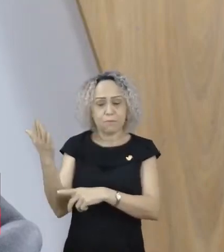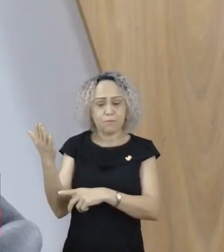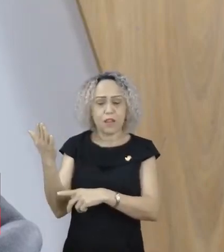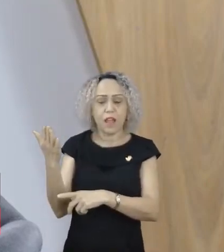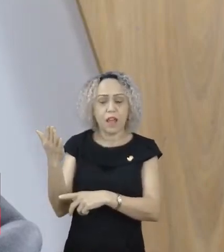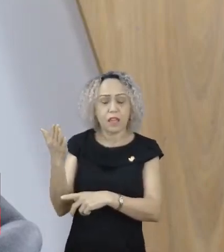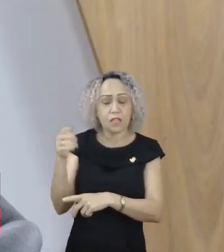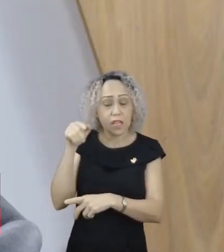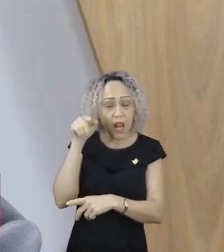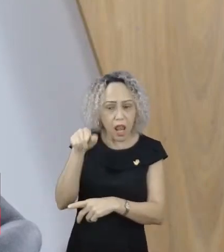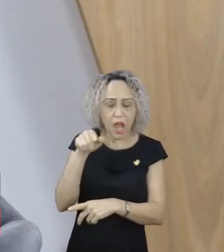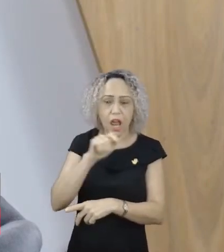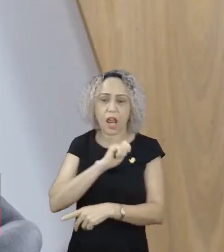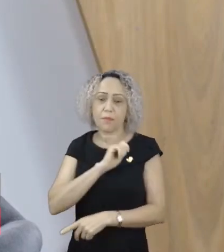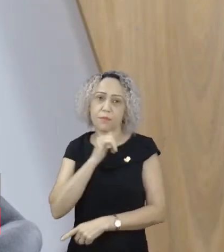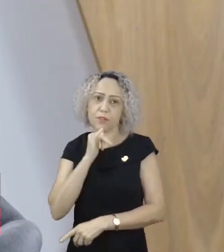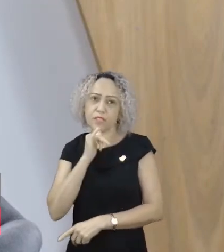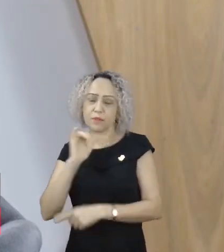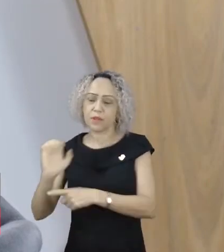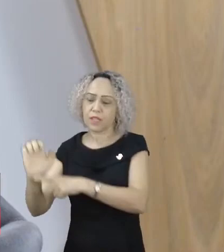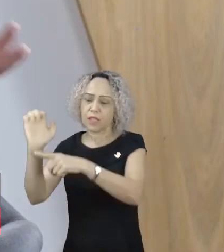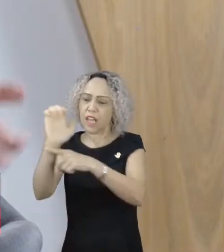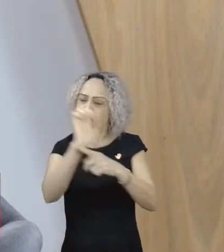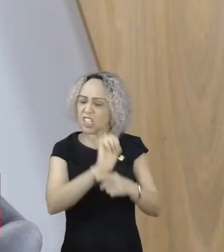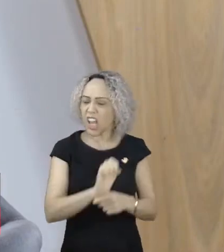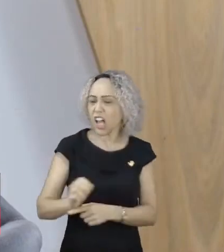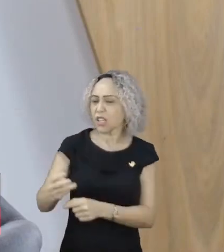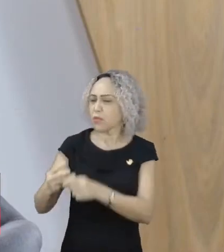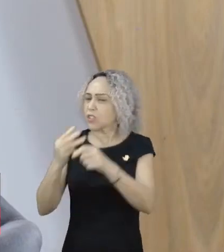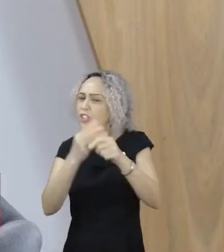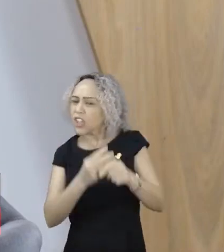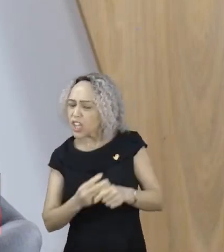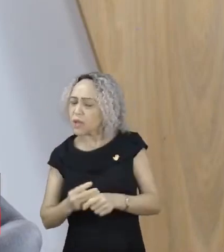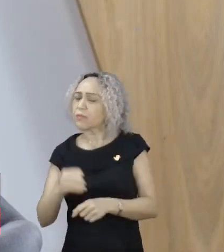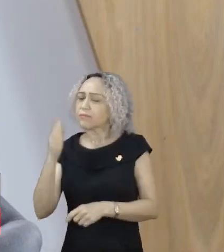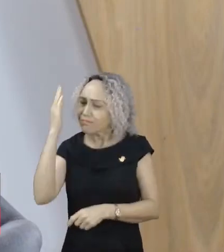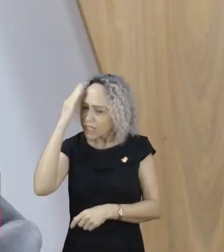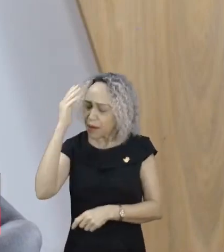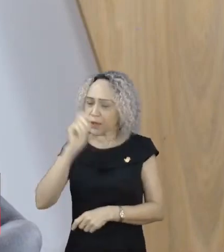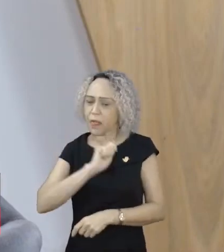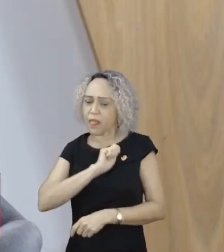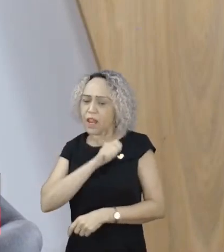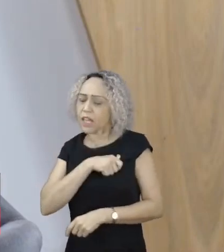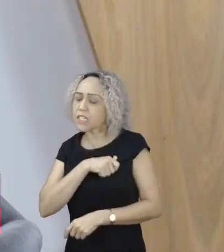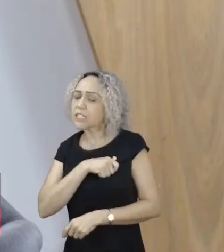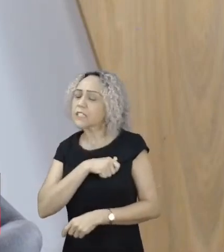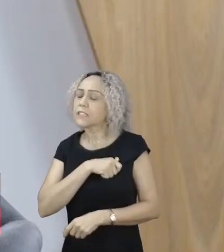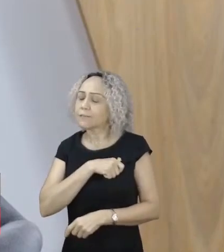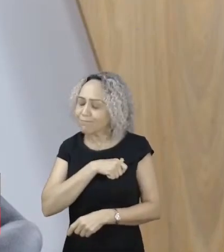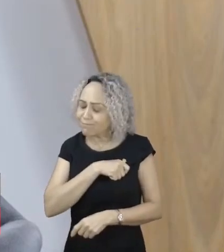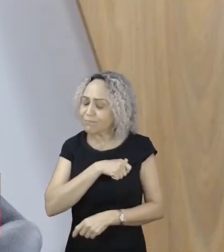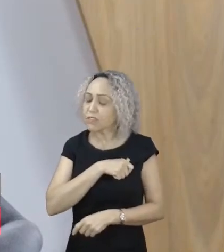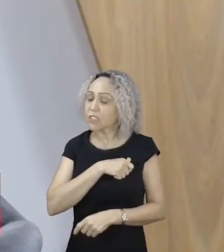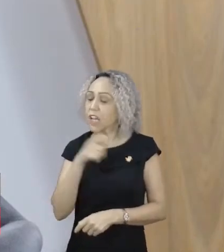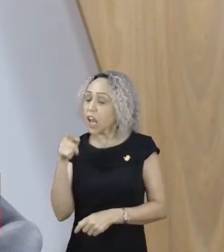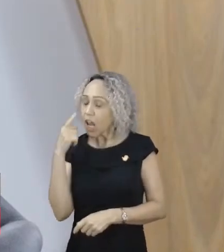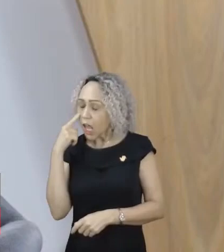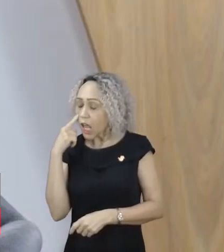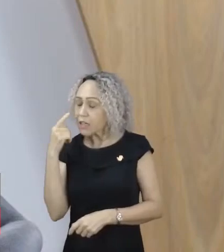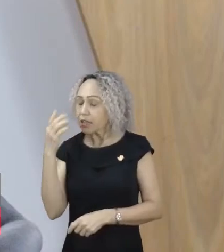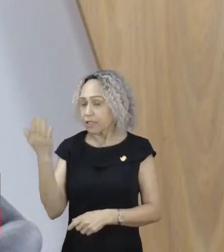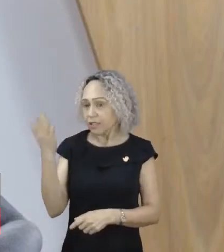delegacias estaduais. E a gente, então, precisava fazer uma cooperação com os estados para que a gente tivesse acesso a esse cadastro, com todo o sigilo,